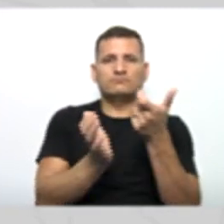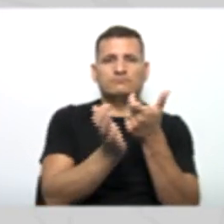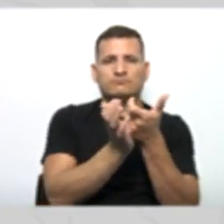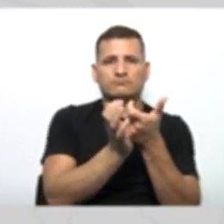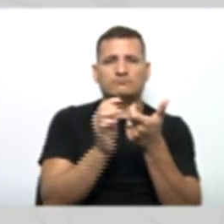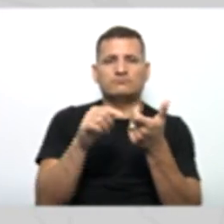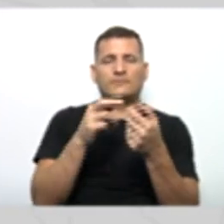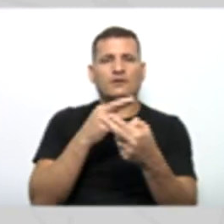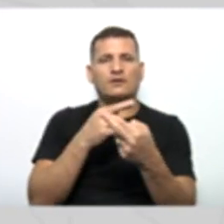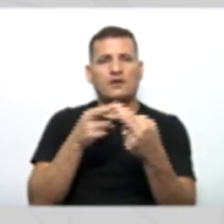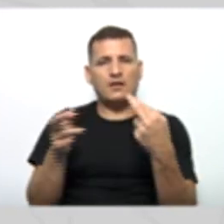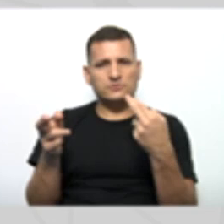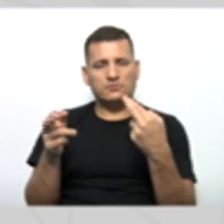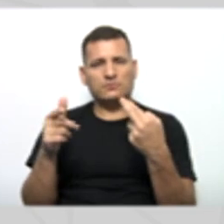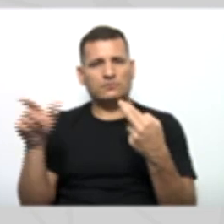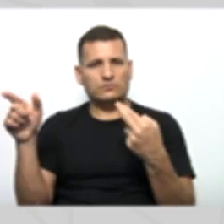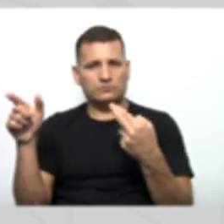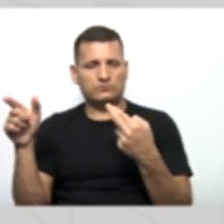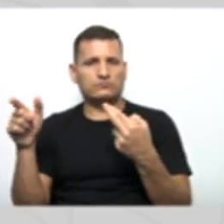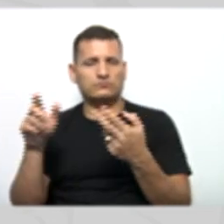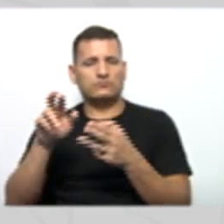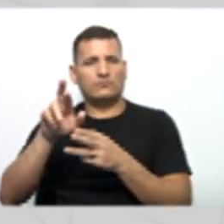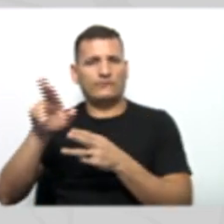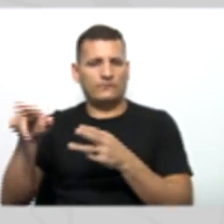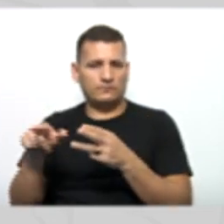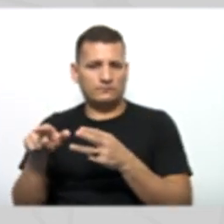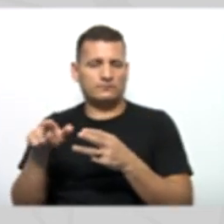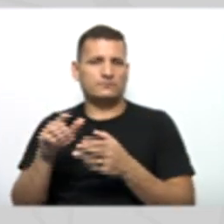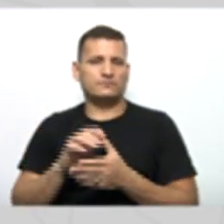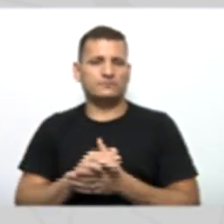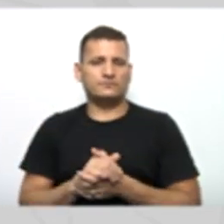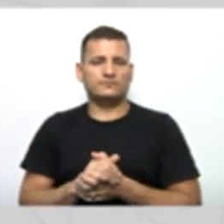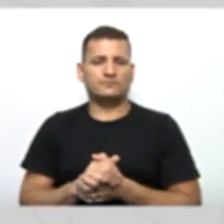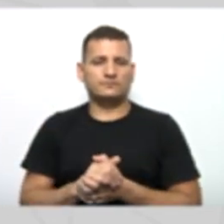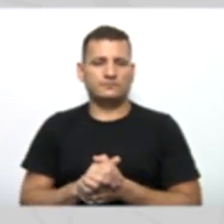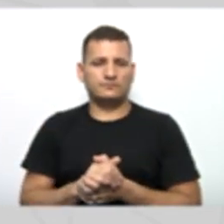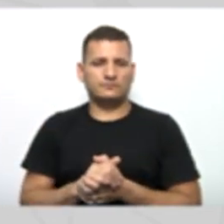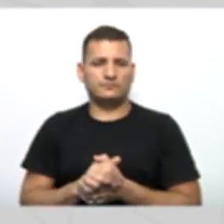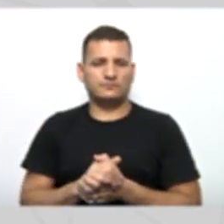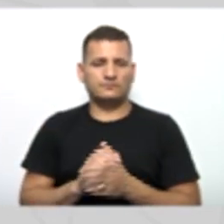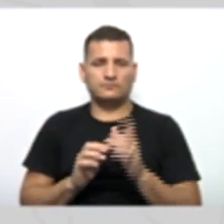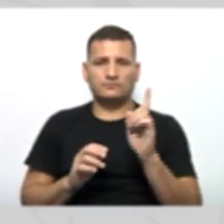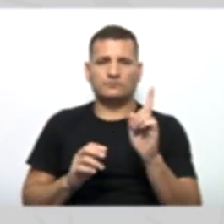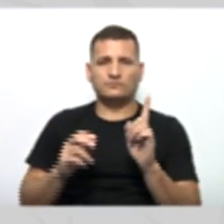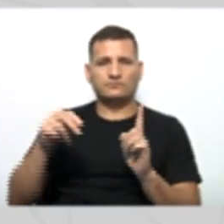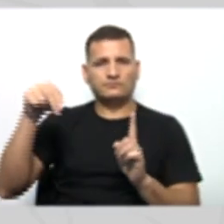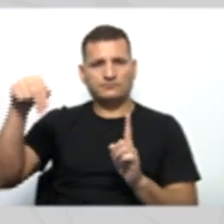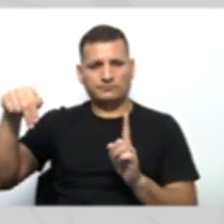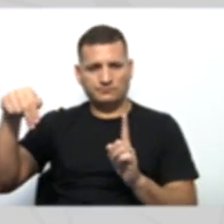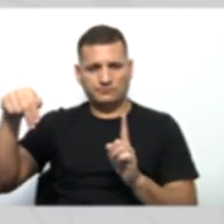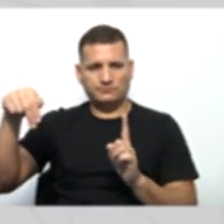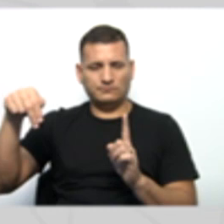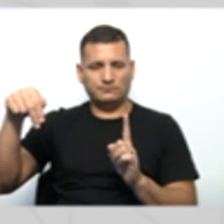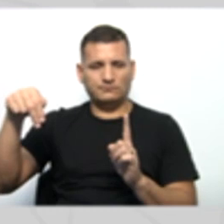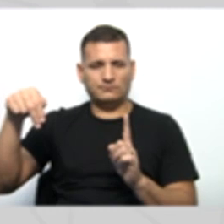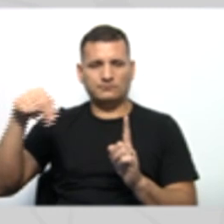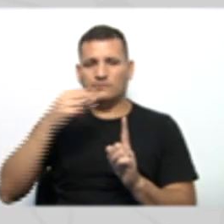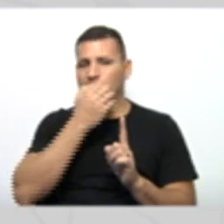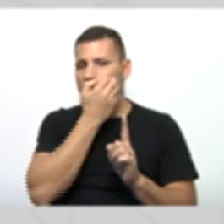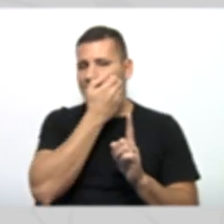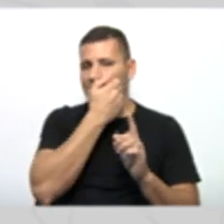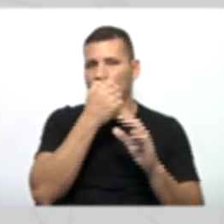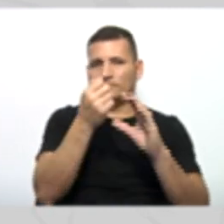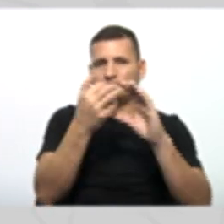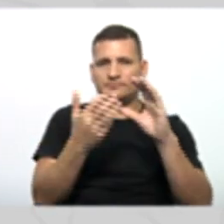vários. E isso aí sim dá a nossa interpretação, ó. Funcionário, eu tenho aqui os atributos, eu tenho aqui